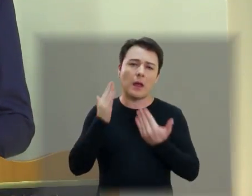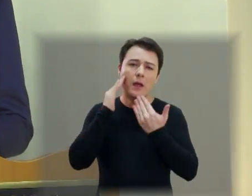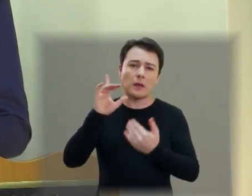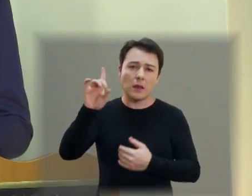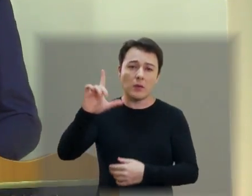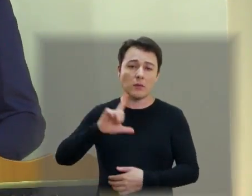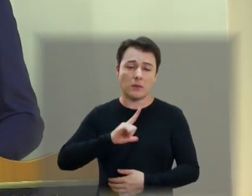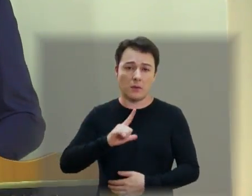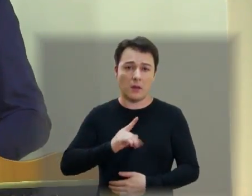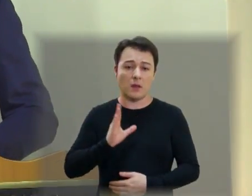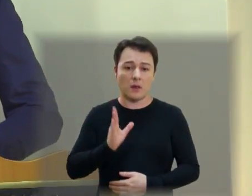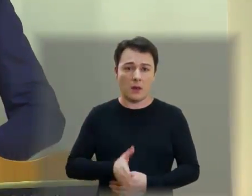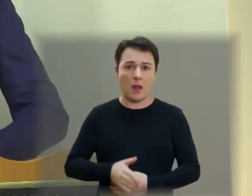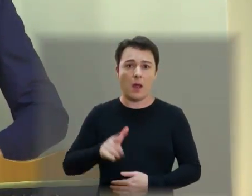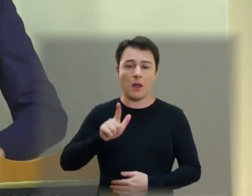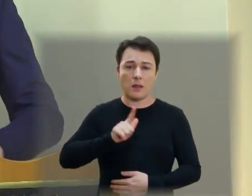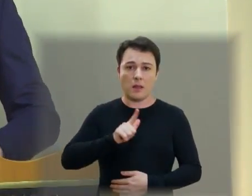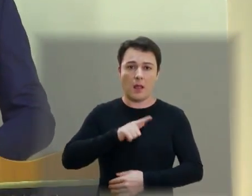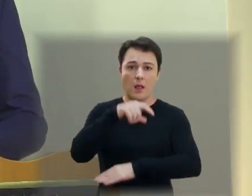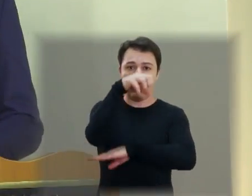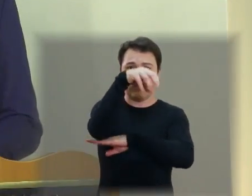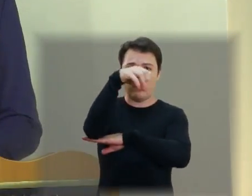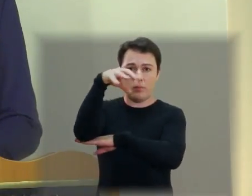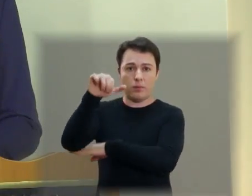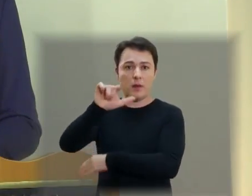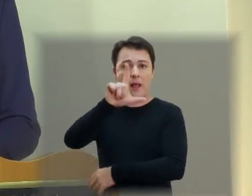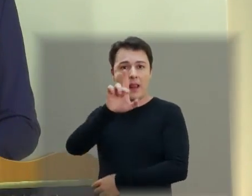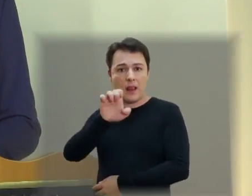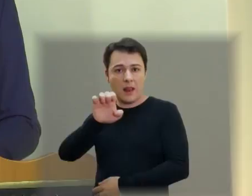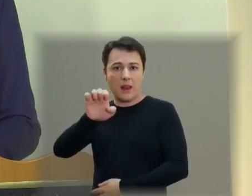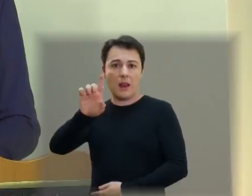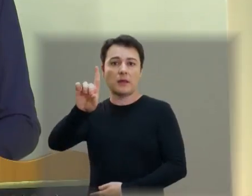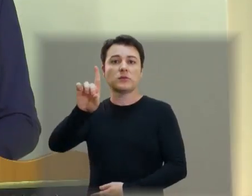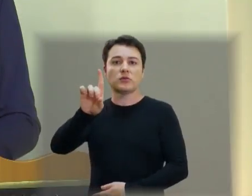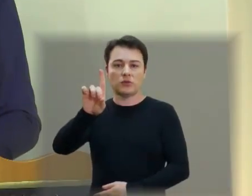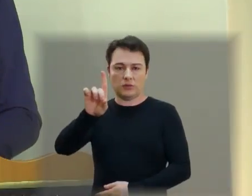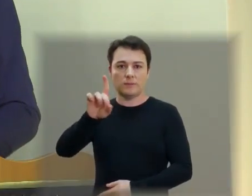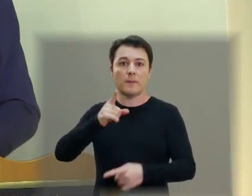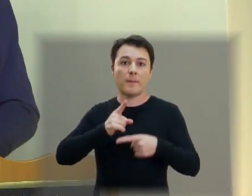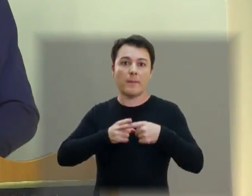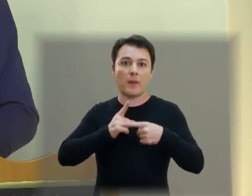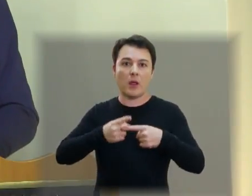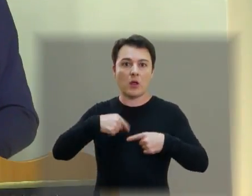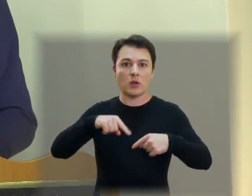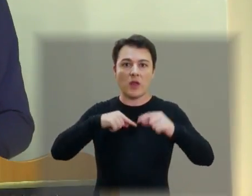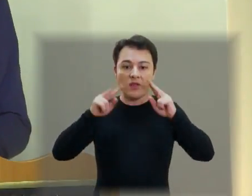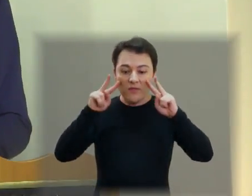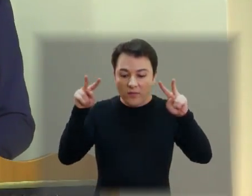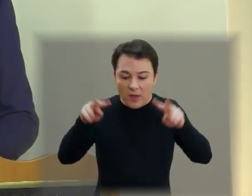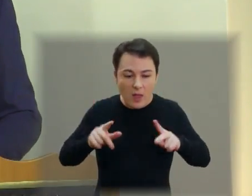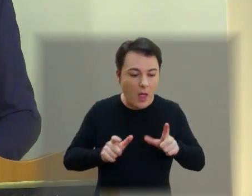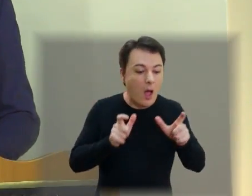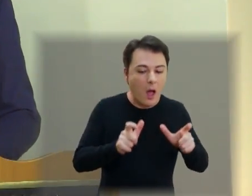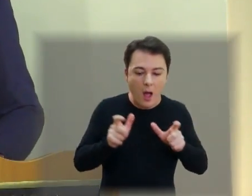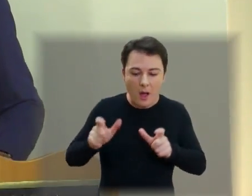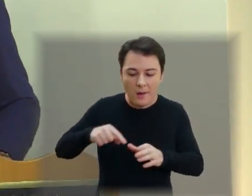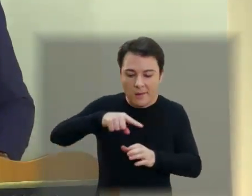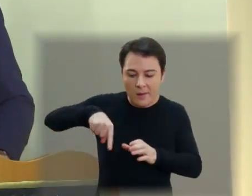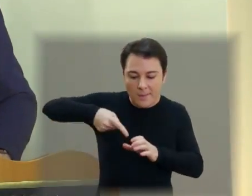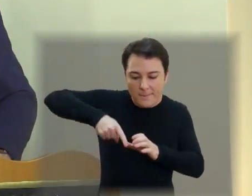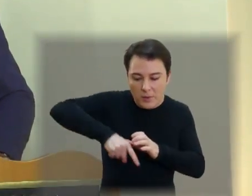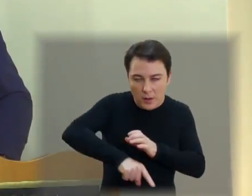teremos as luzes de LED, né, em até um ano na cidade toda para a gente enxergar os buracos. Então, quem sabe, com essa recuperação asfáltica